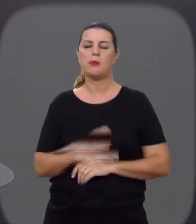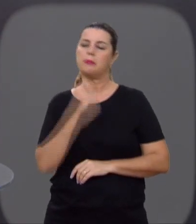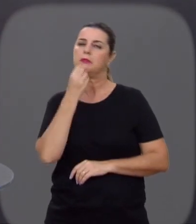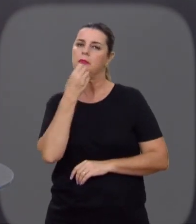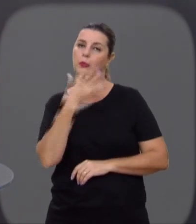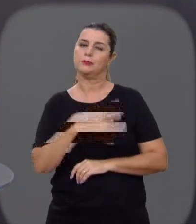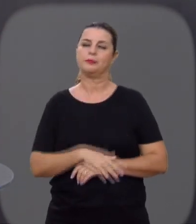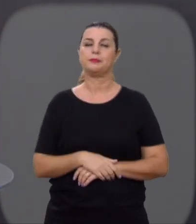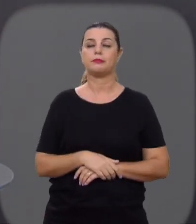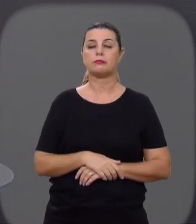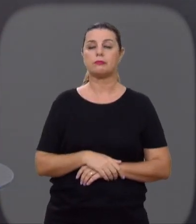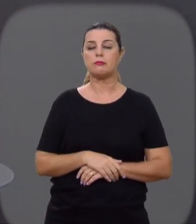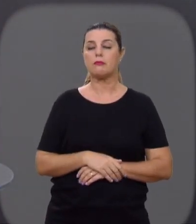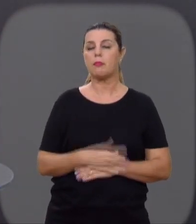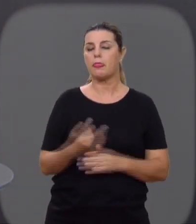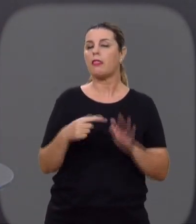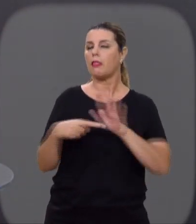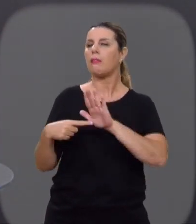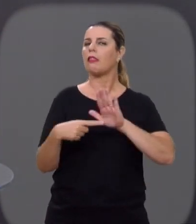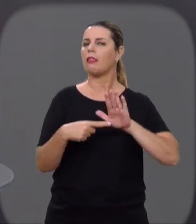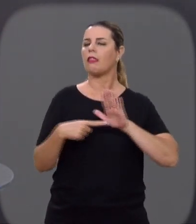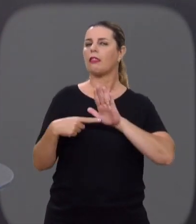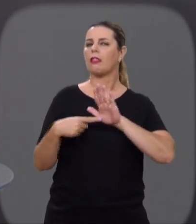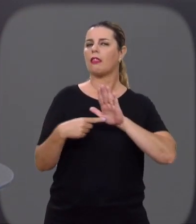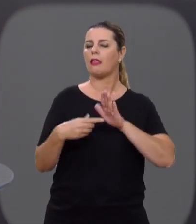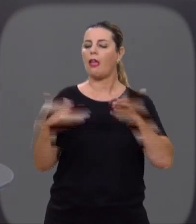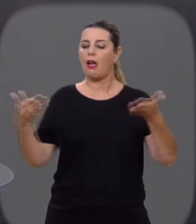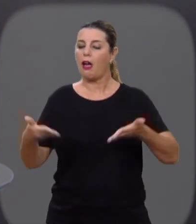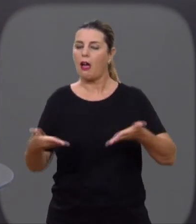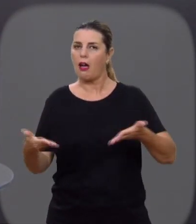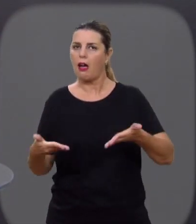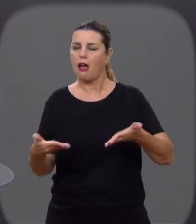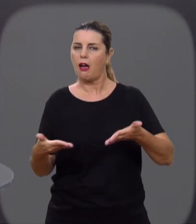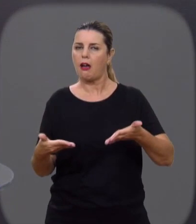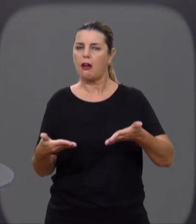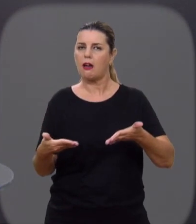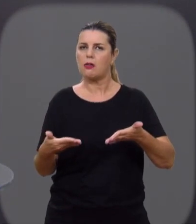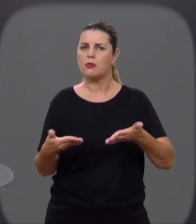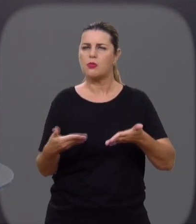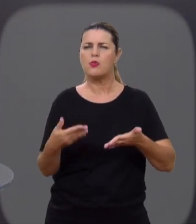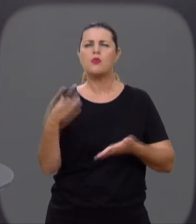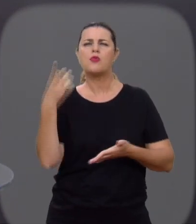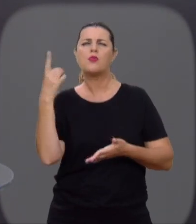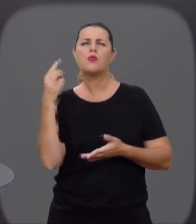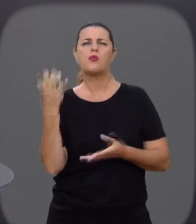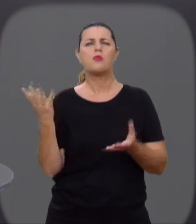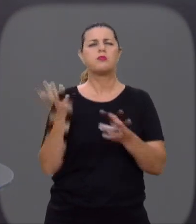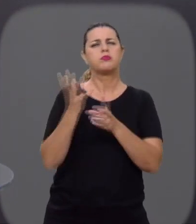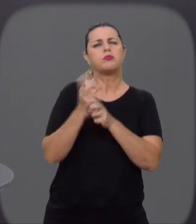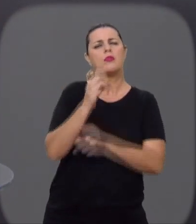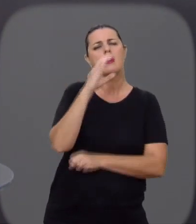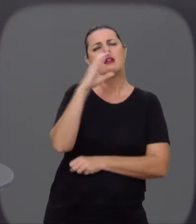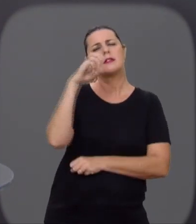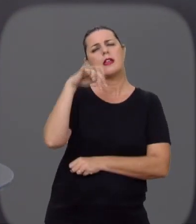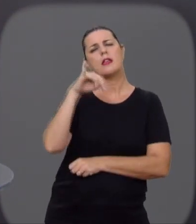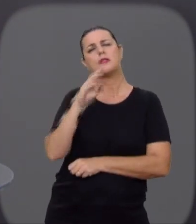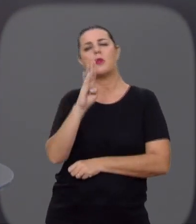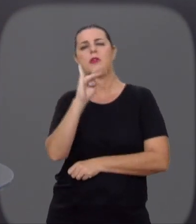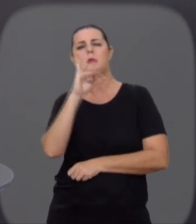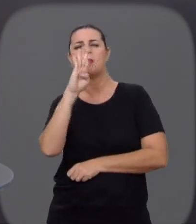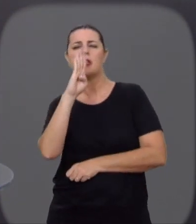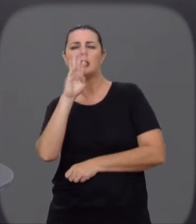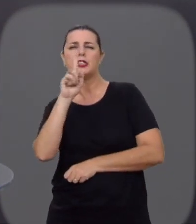Bom, diante da atualidade, o último censo que foi trazido para nós pelo